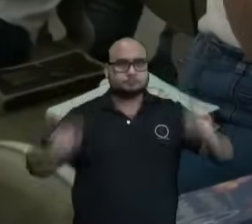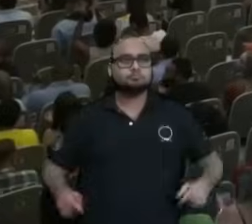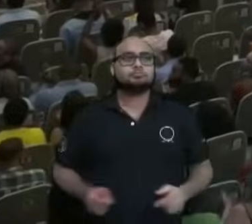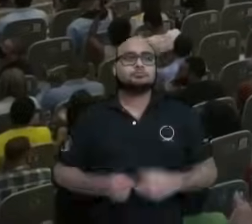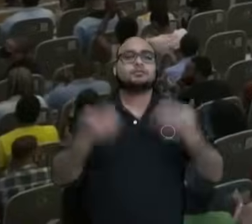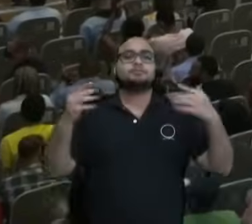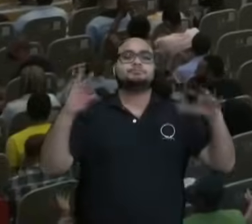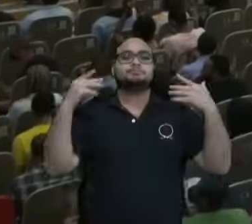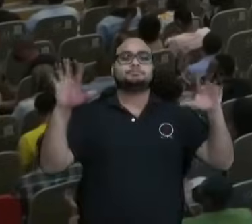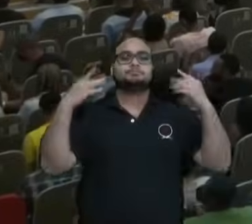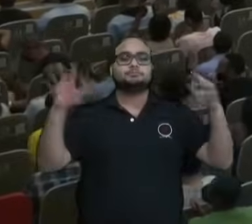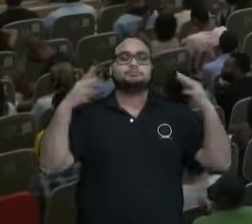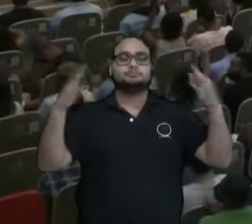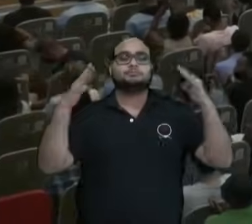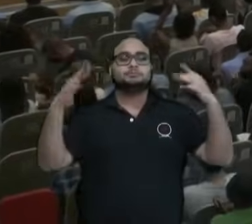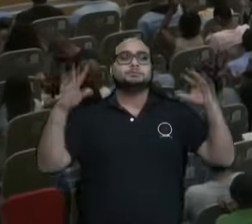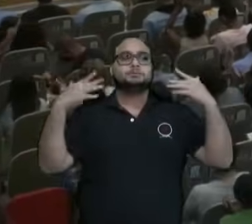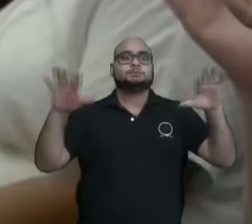calou